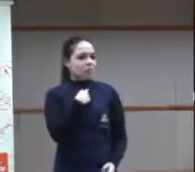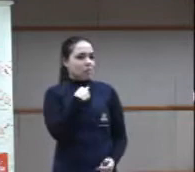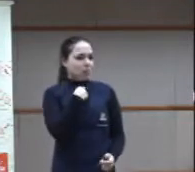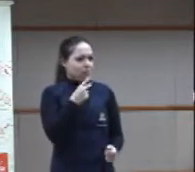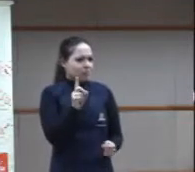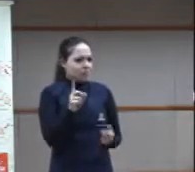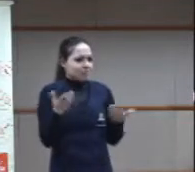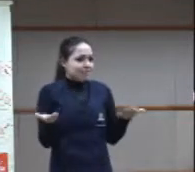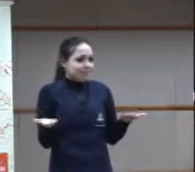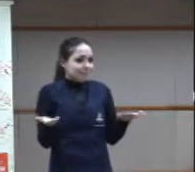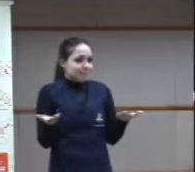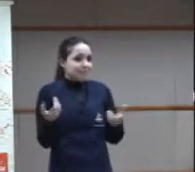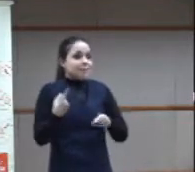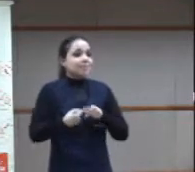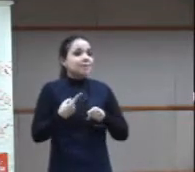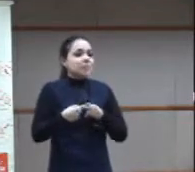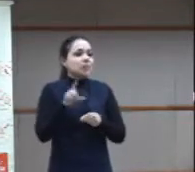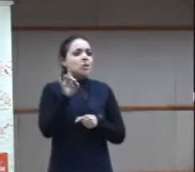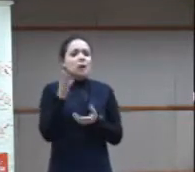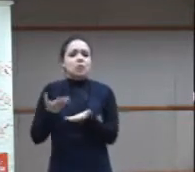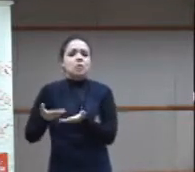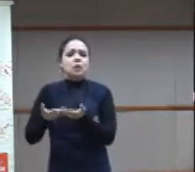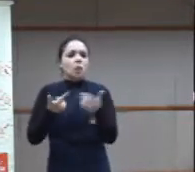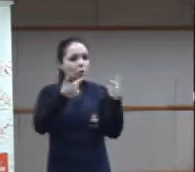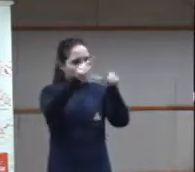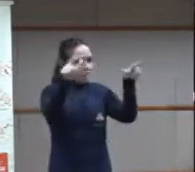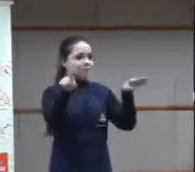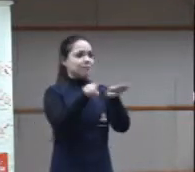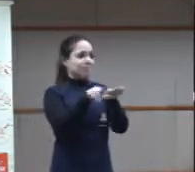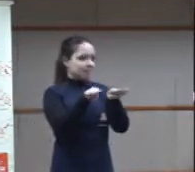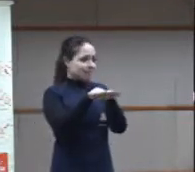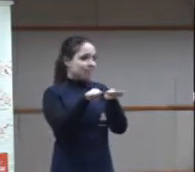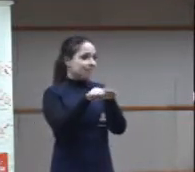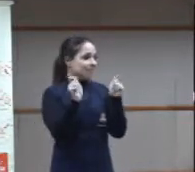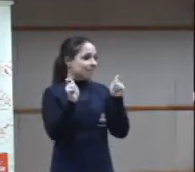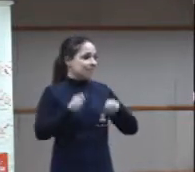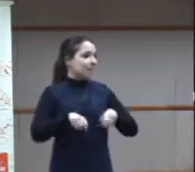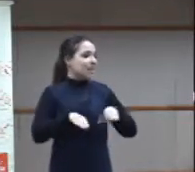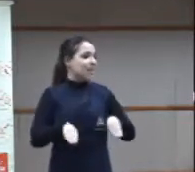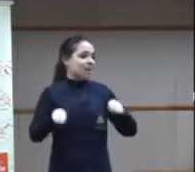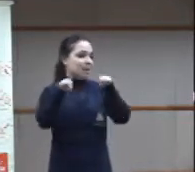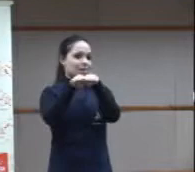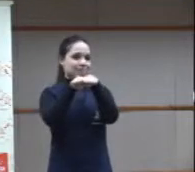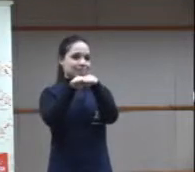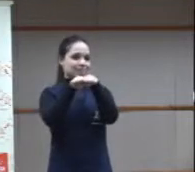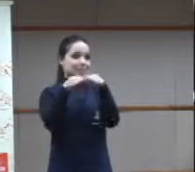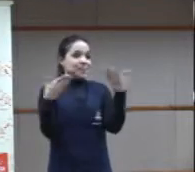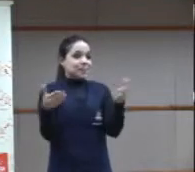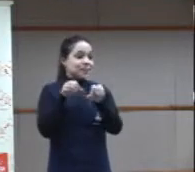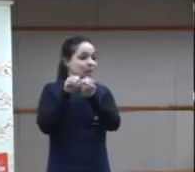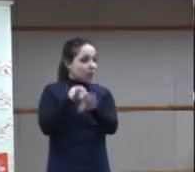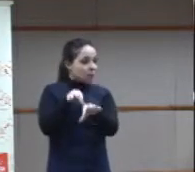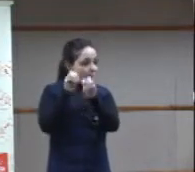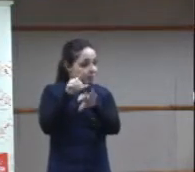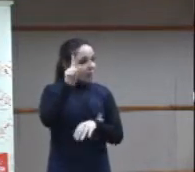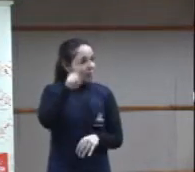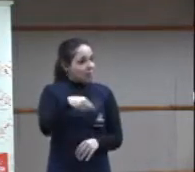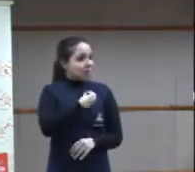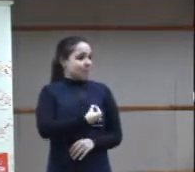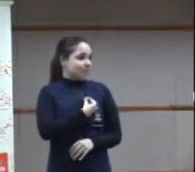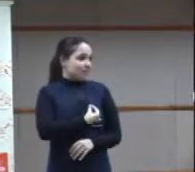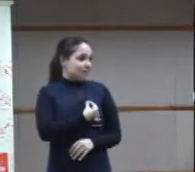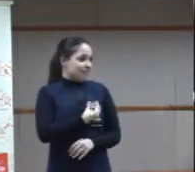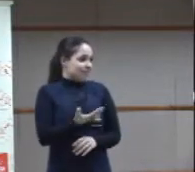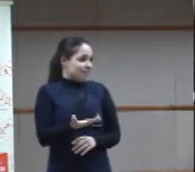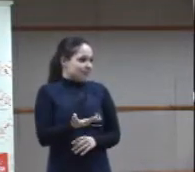pode, porque ele simplesmente está estudando, os outros também? Então, nós temos a educação, tem que preparar para a vida. A